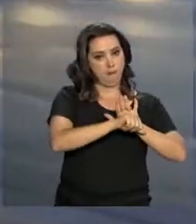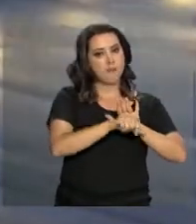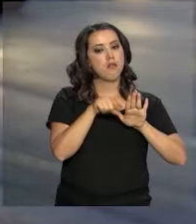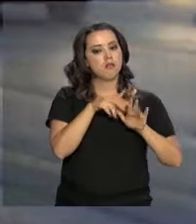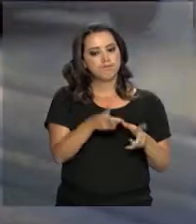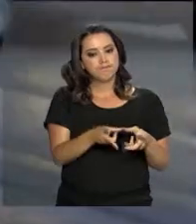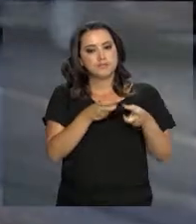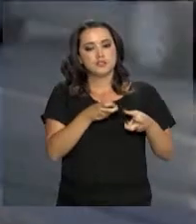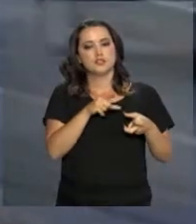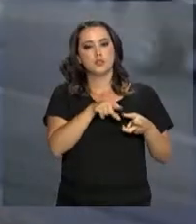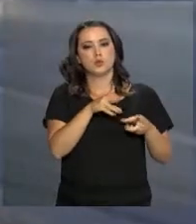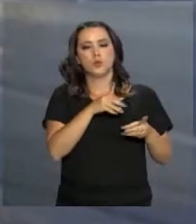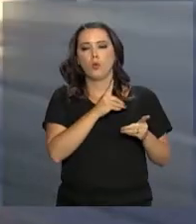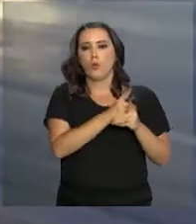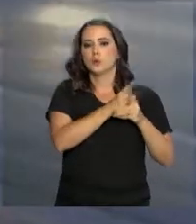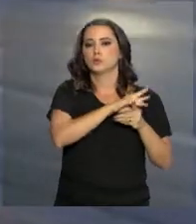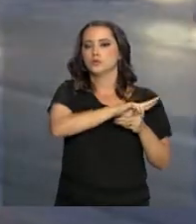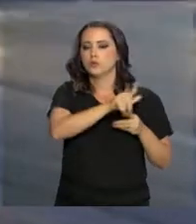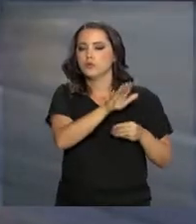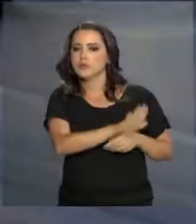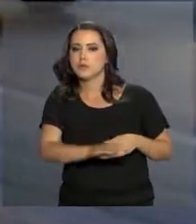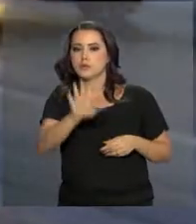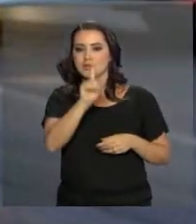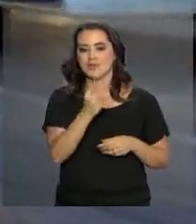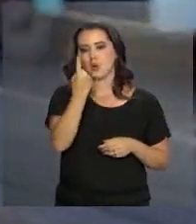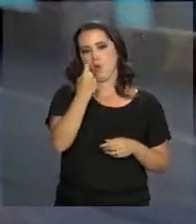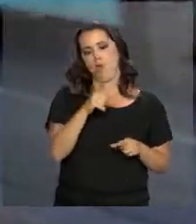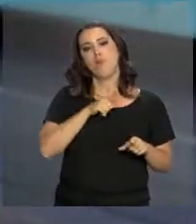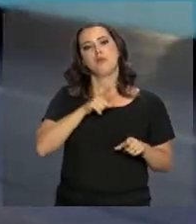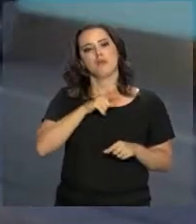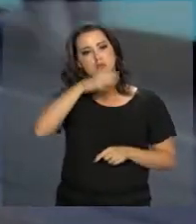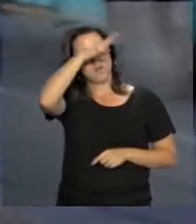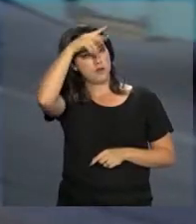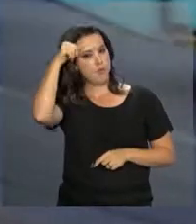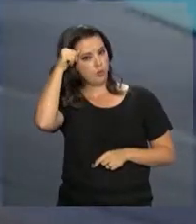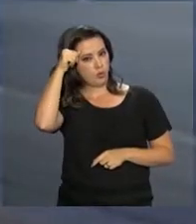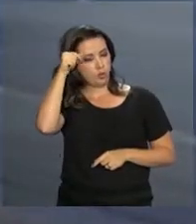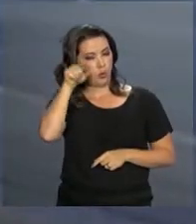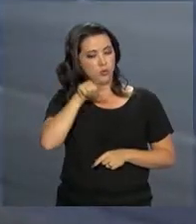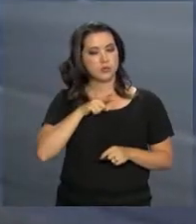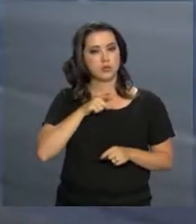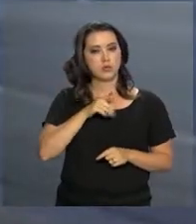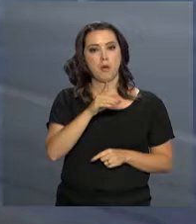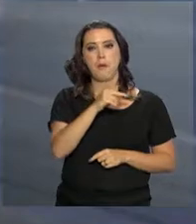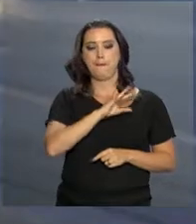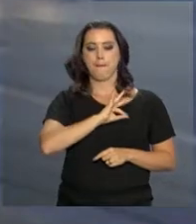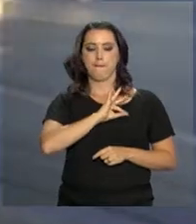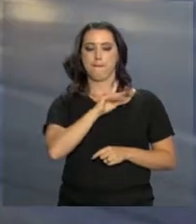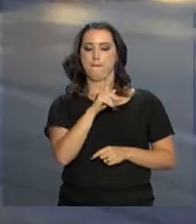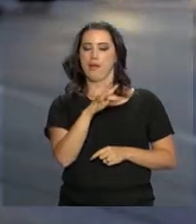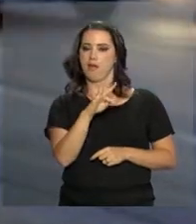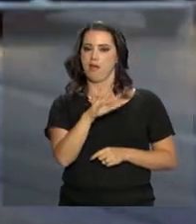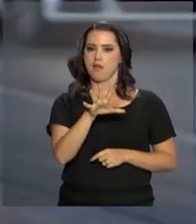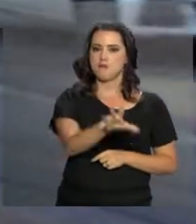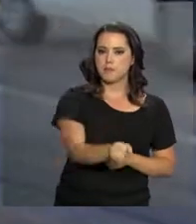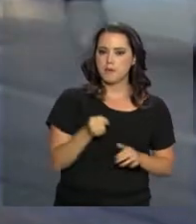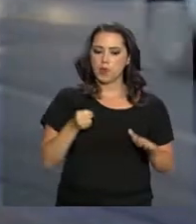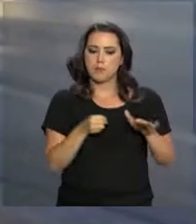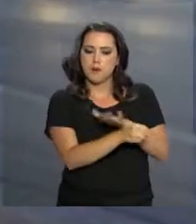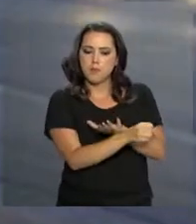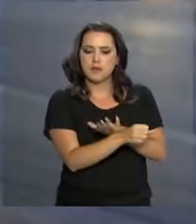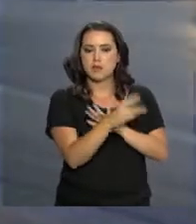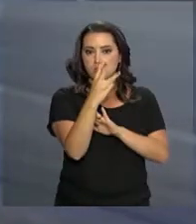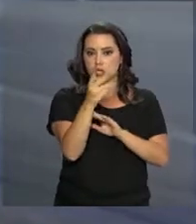foram flagradas em todo o país. Em apenas uma ocorrência no Mato Grosso, por exemplo, a PRF prendeu 3 homens transportando